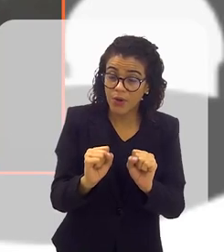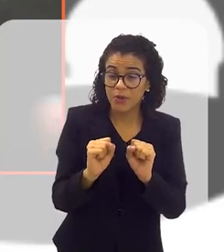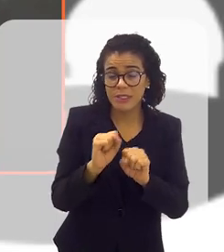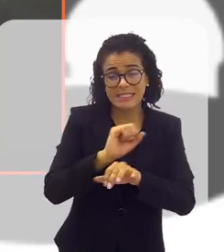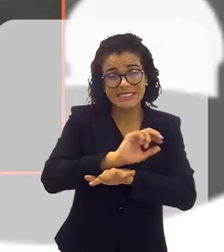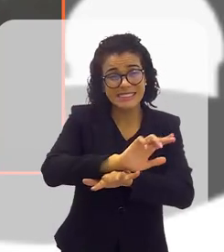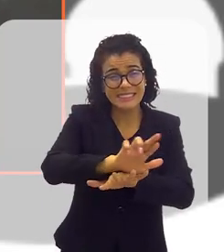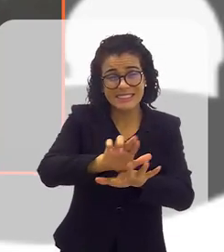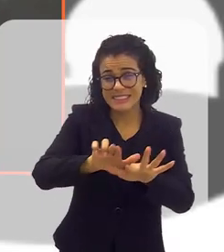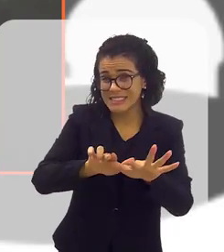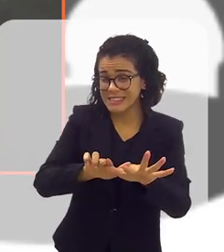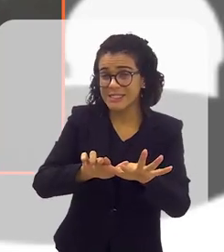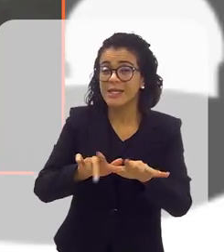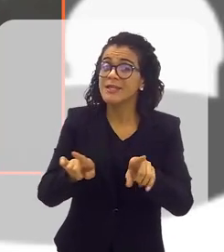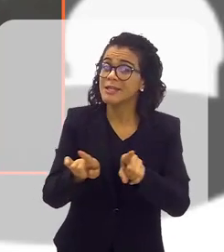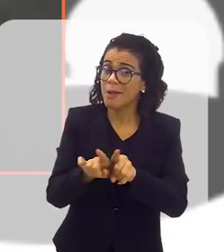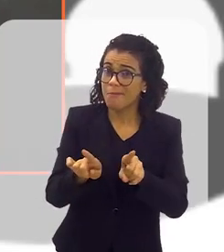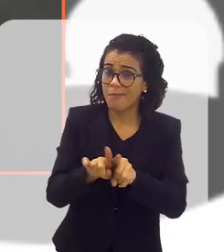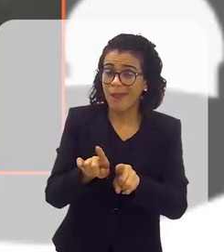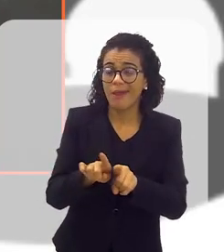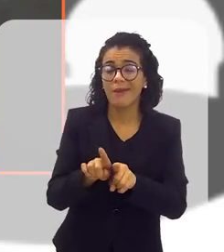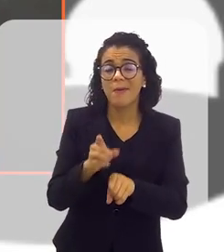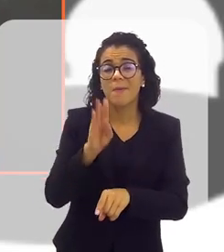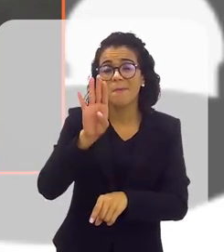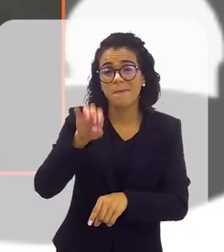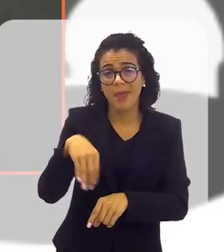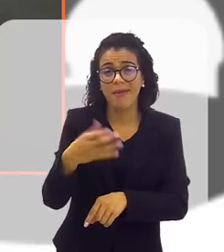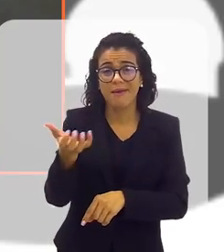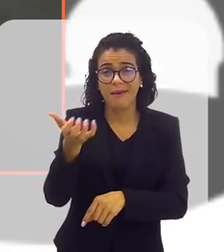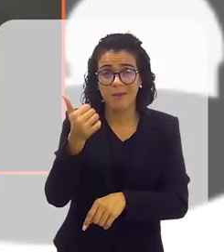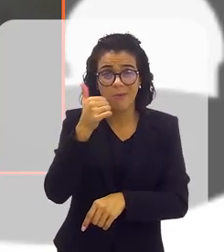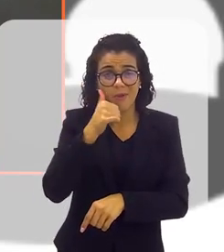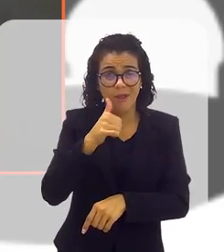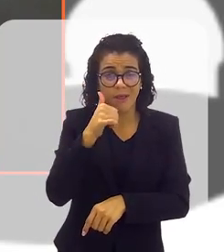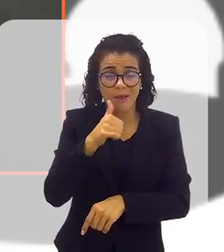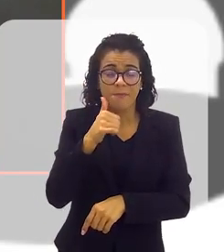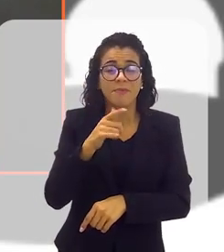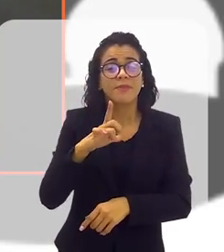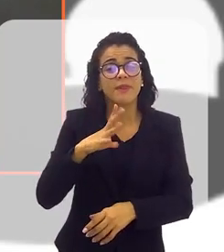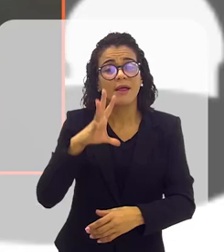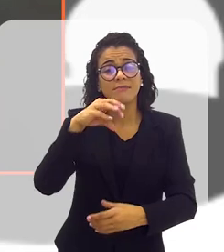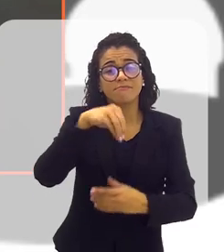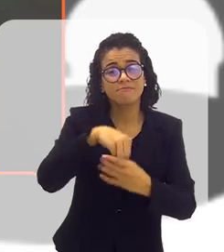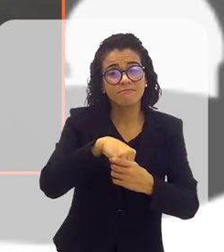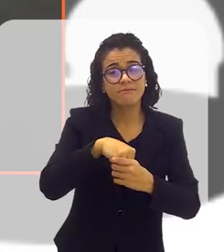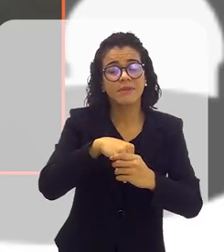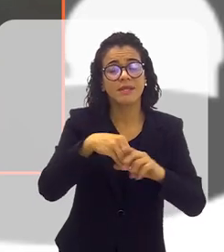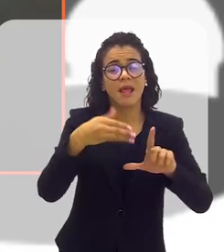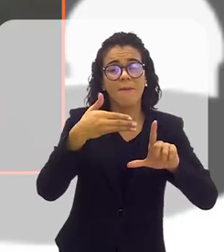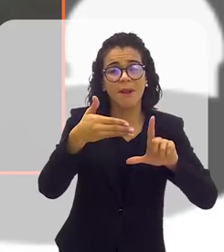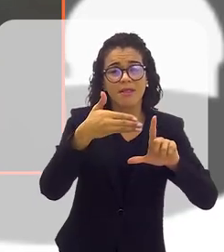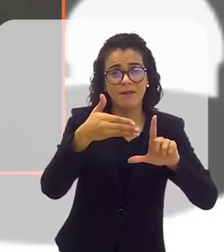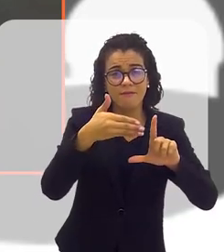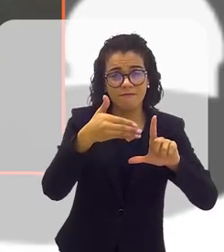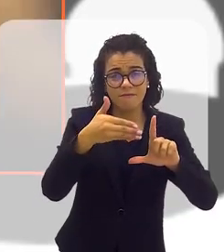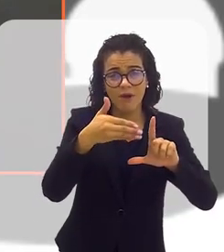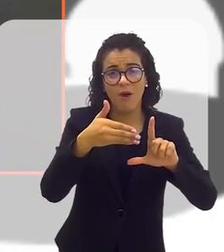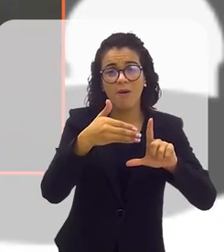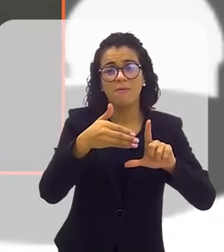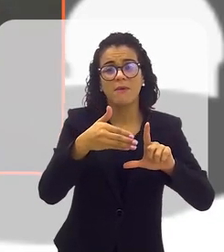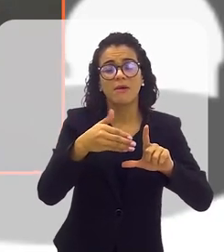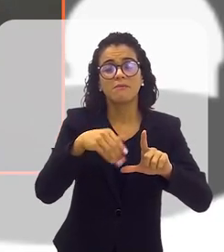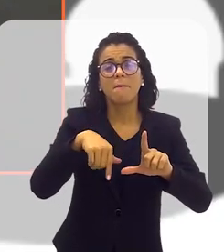encontrar diversas formas. E, inclusive, o Bem Querer Mulher está na plataforma Para Quem Doar, que é